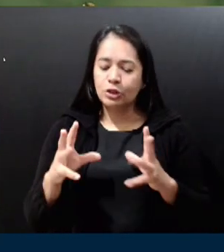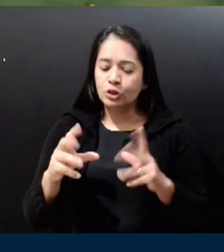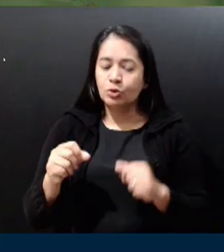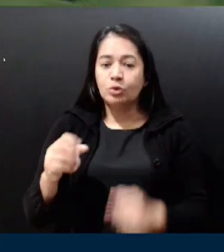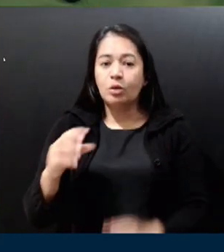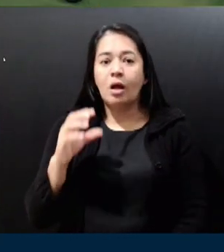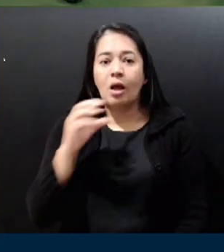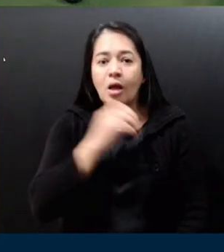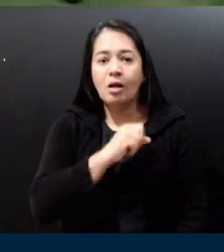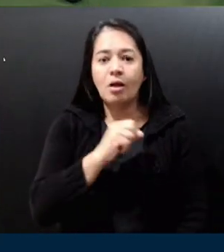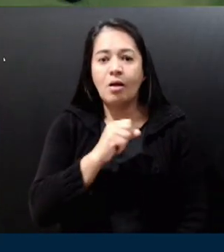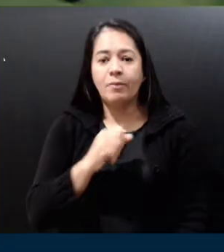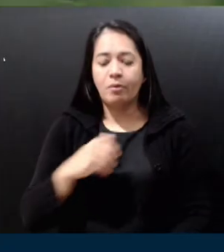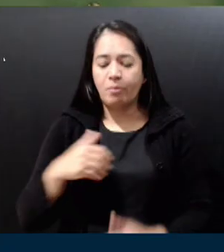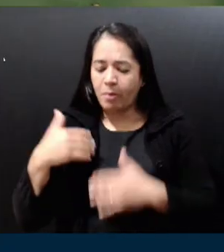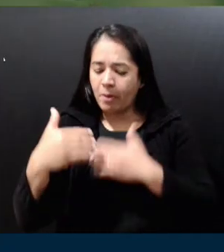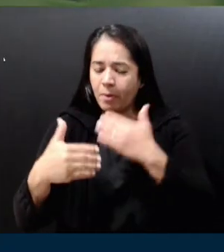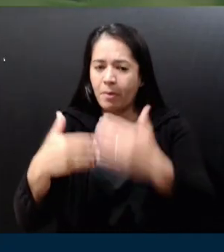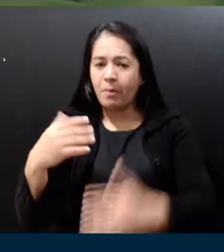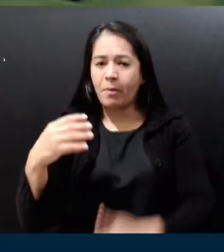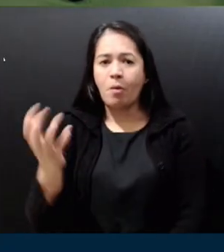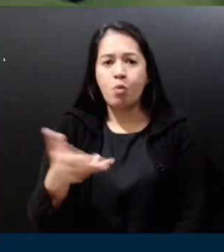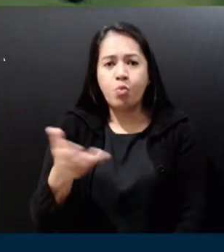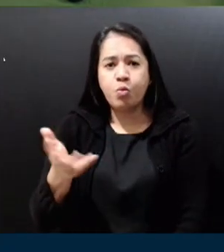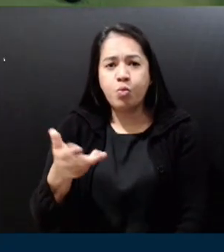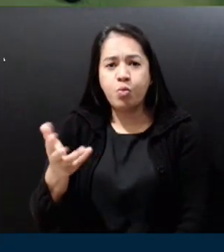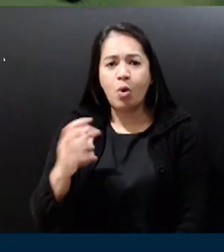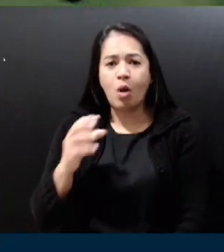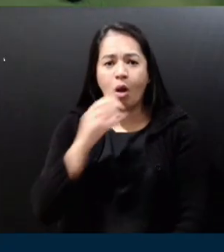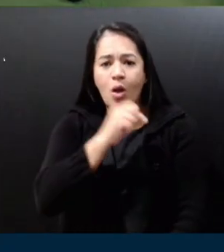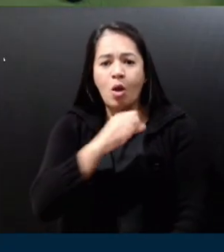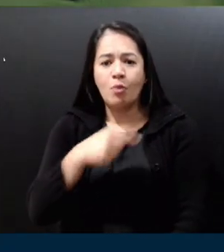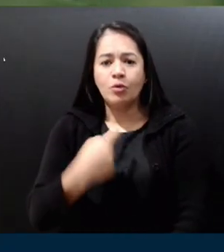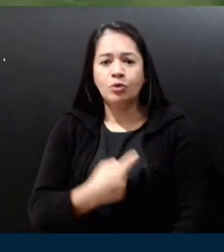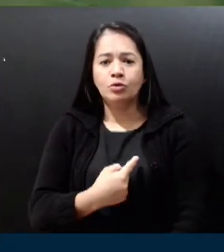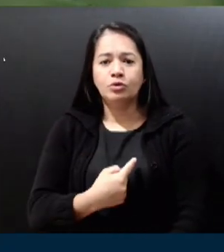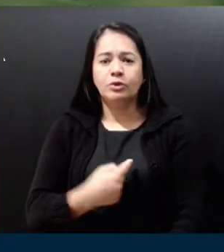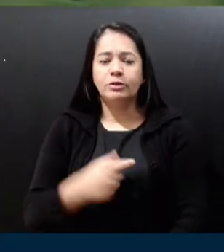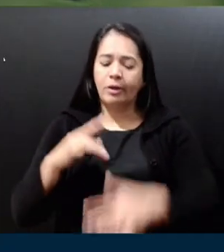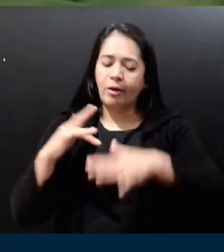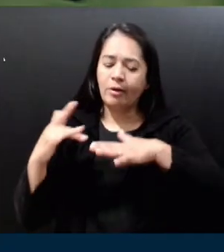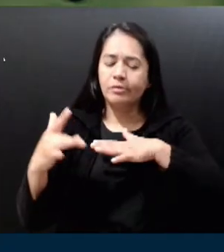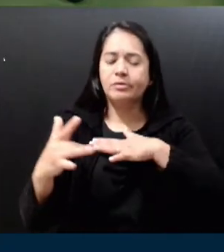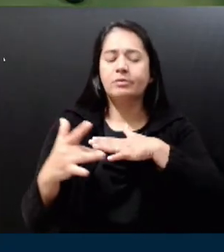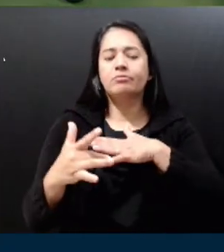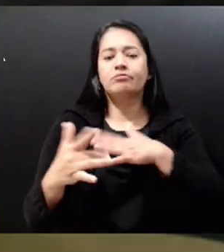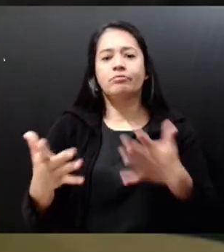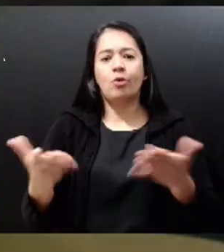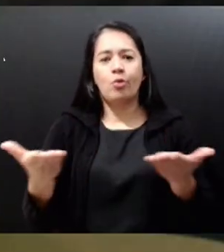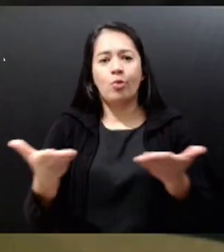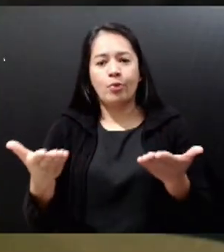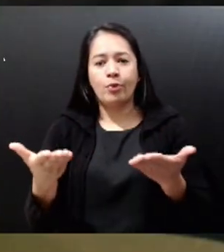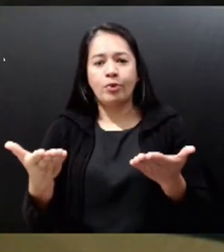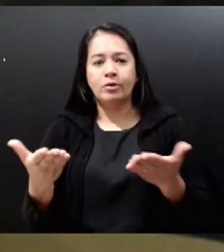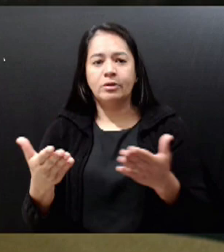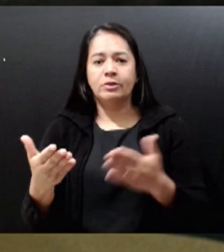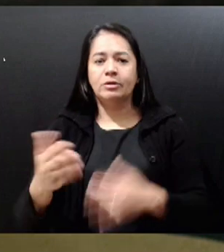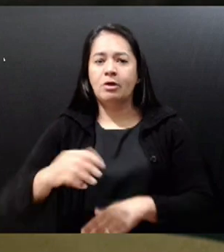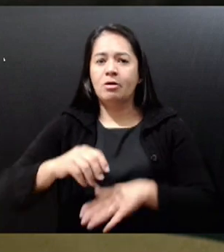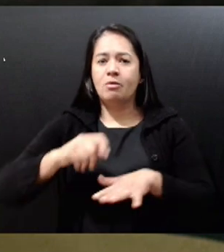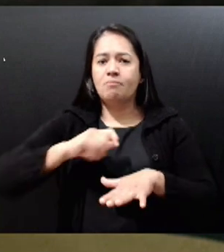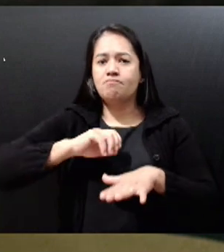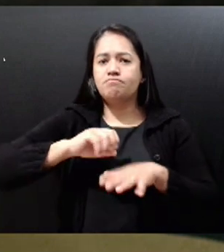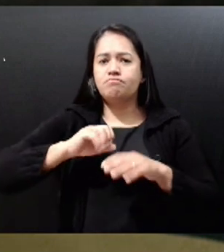na velocidade da luz, a gente tem as redes sociais que hoje bombardeiam com informações,